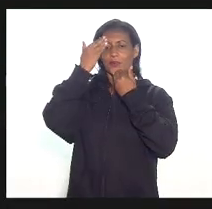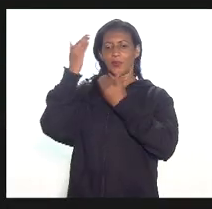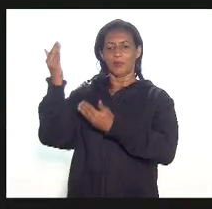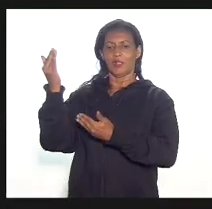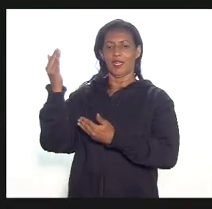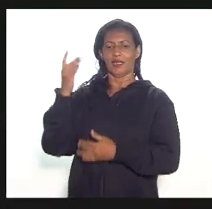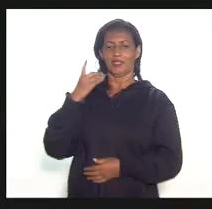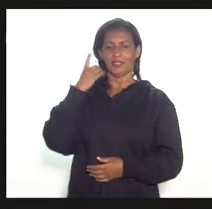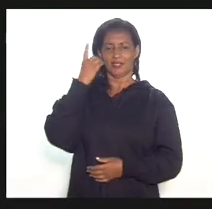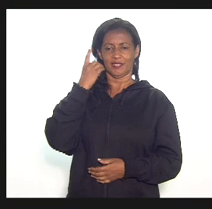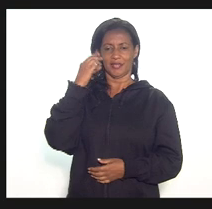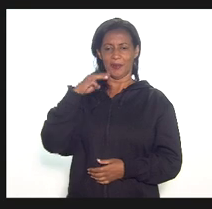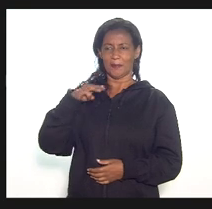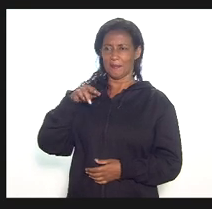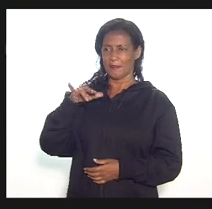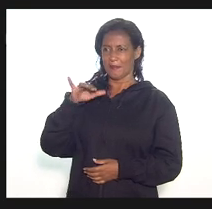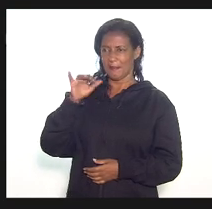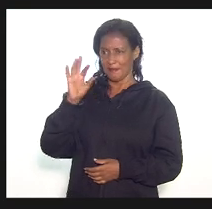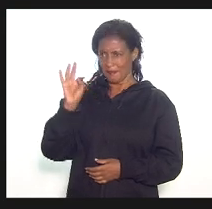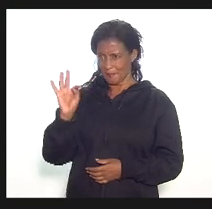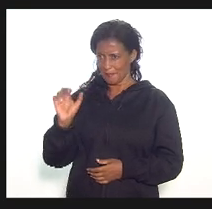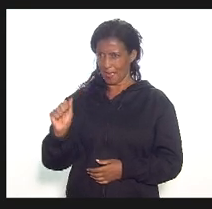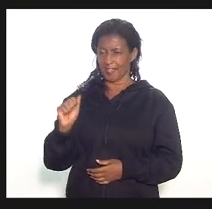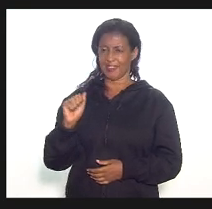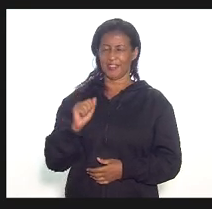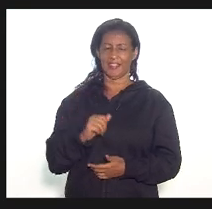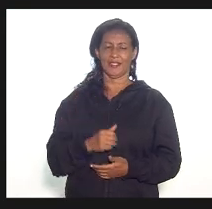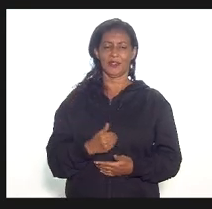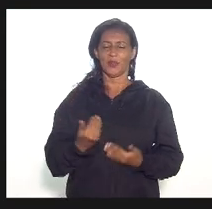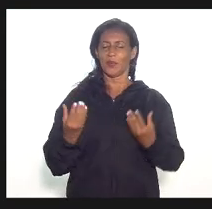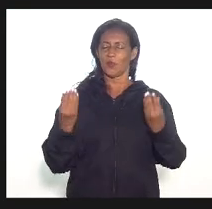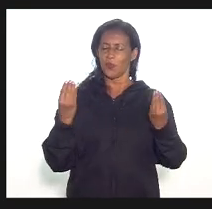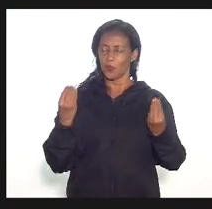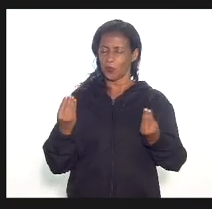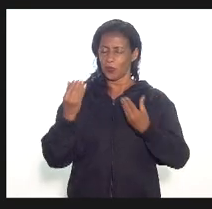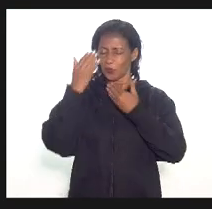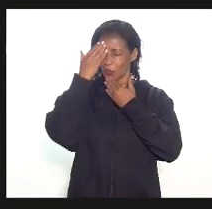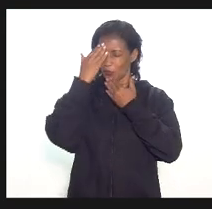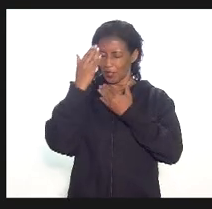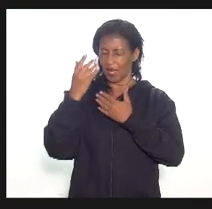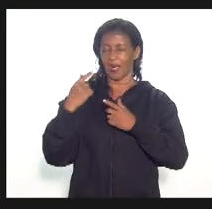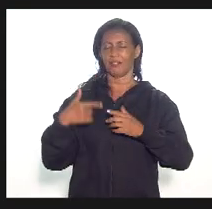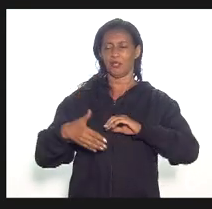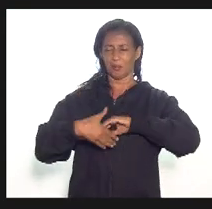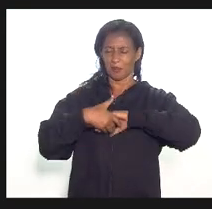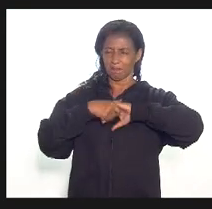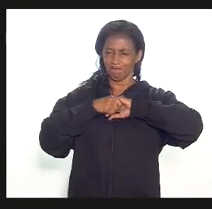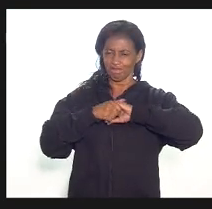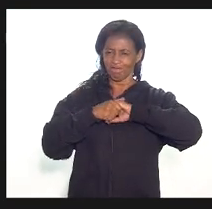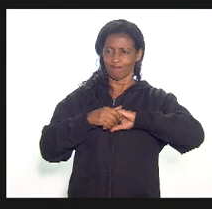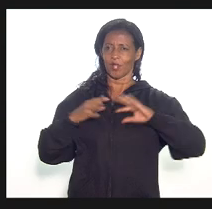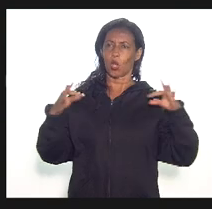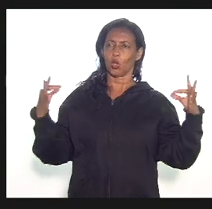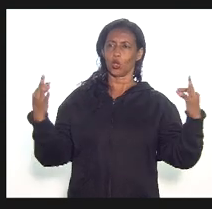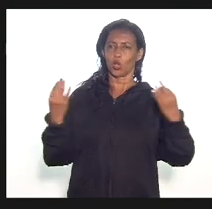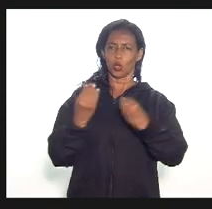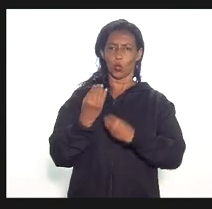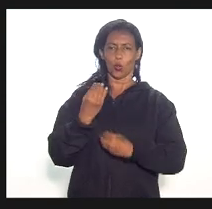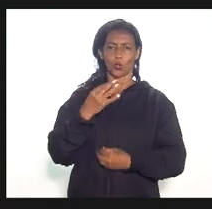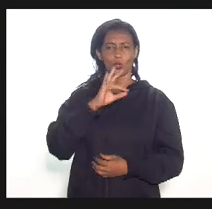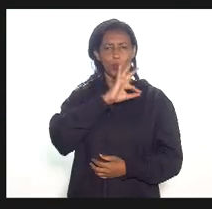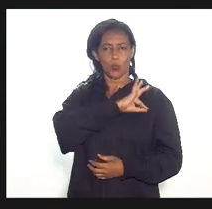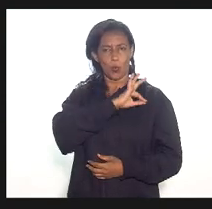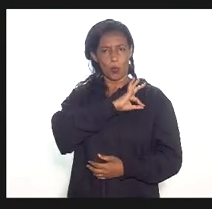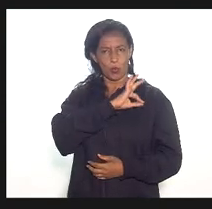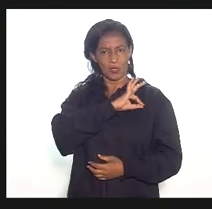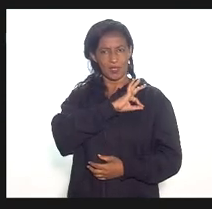Rocha passo das suas palavras as minhas também cumprimento nesse momento todos os policiais do Brasil todos os policiais do